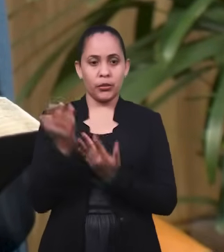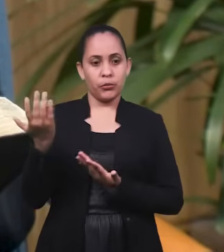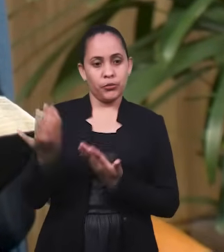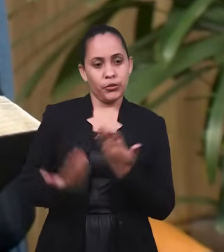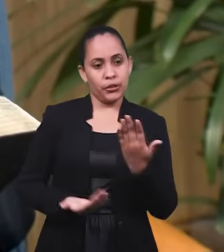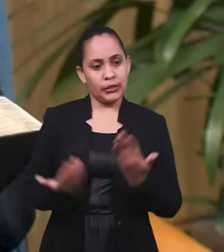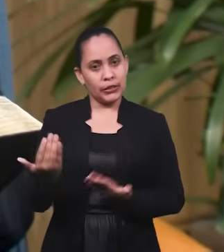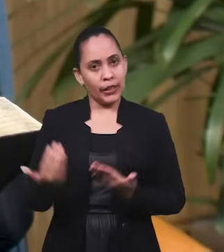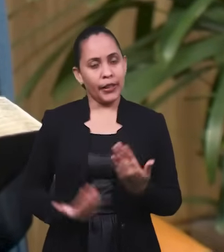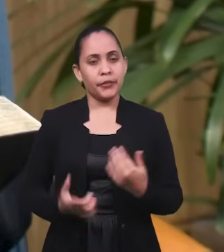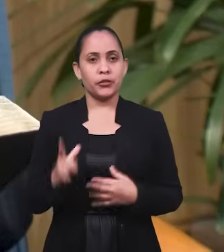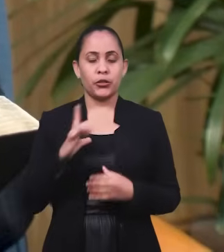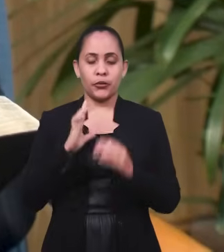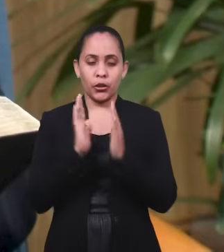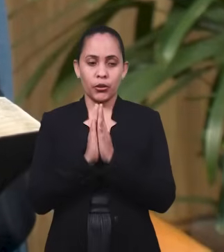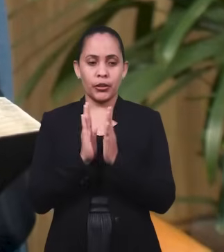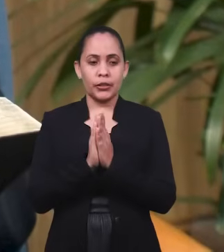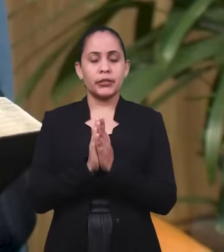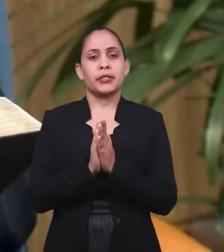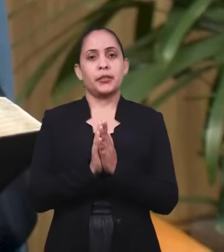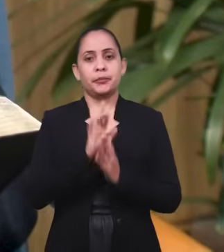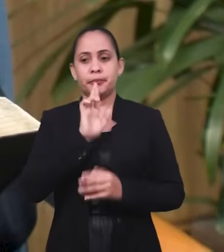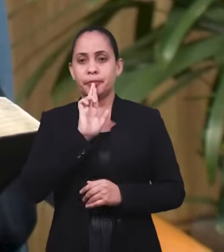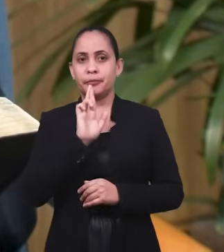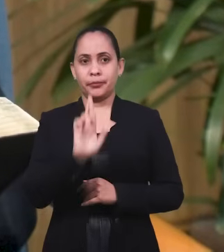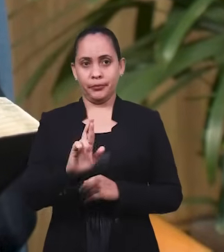que tiveram oração respondidas.